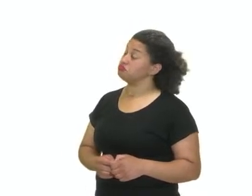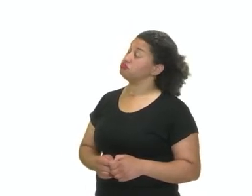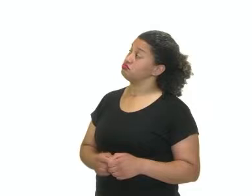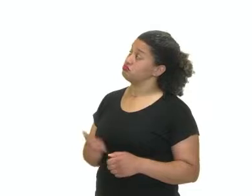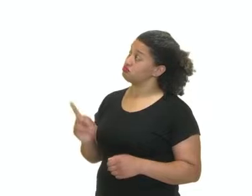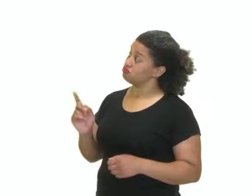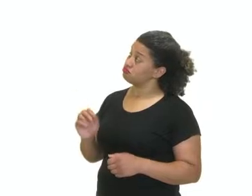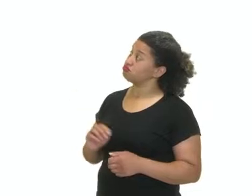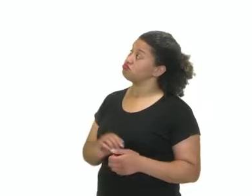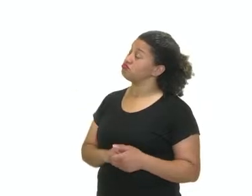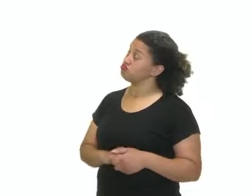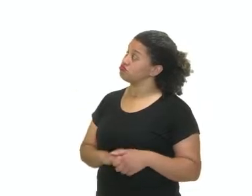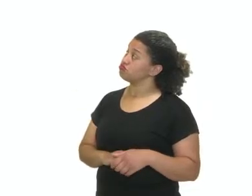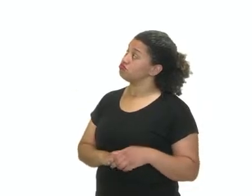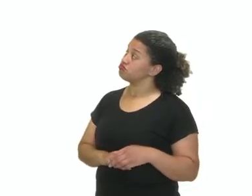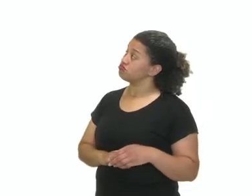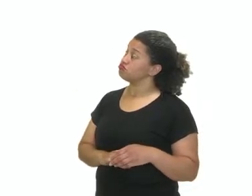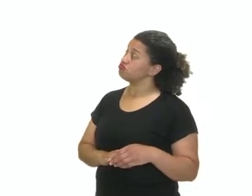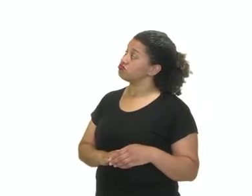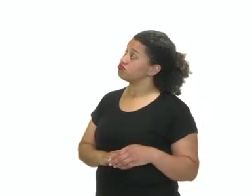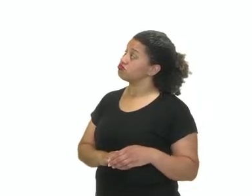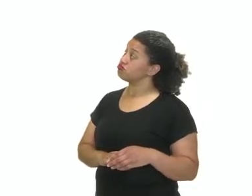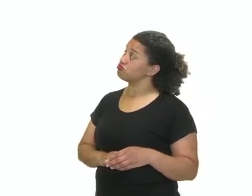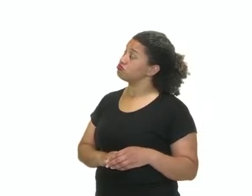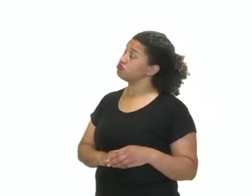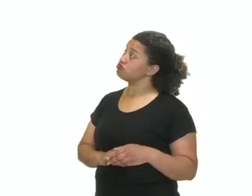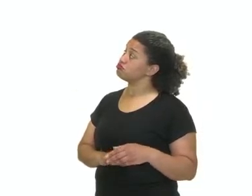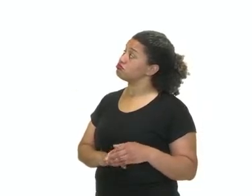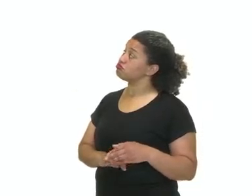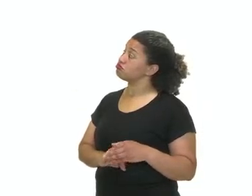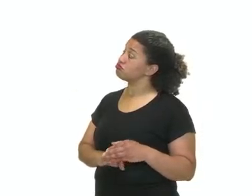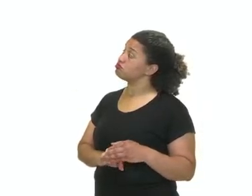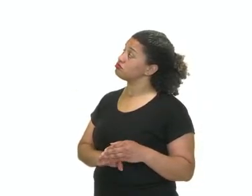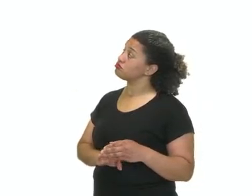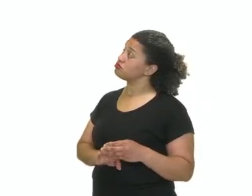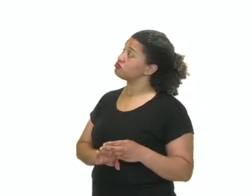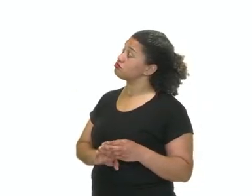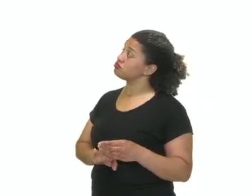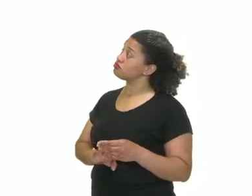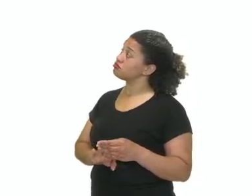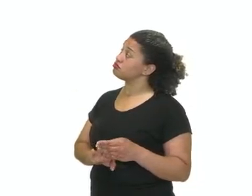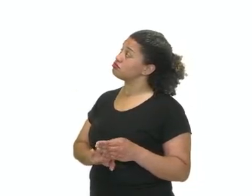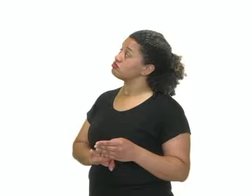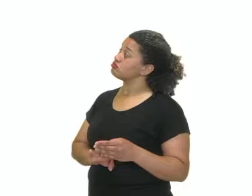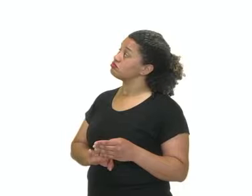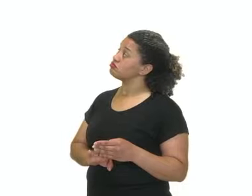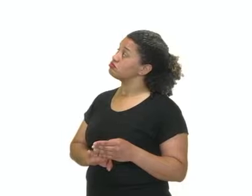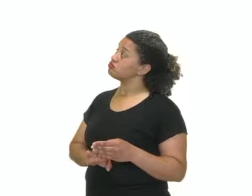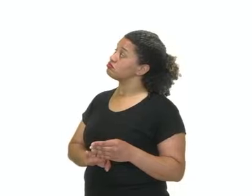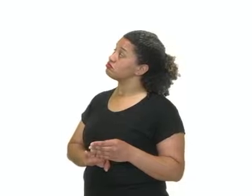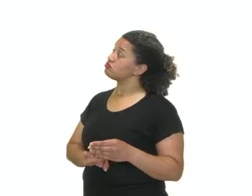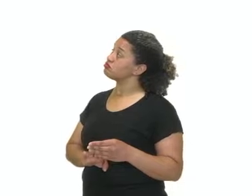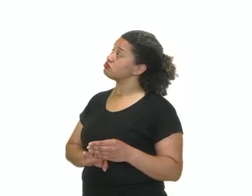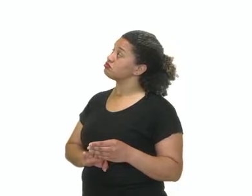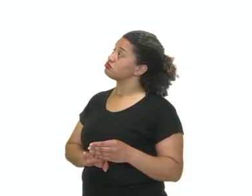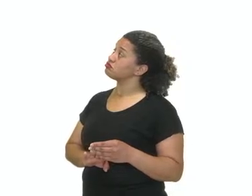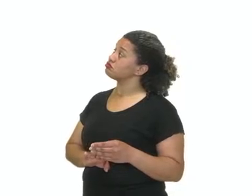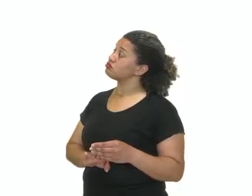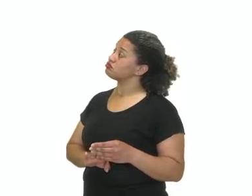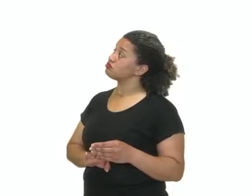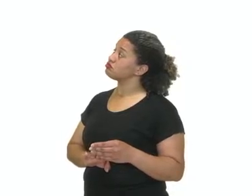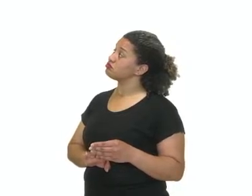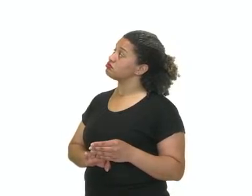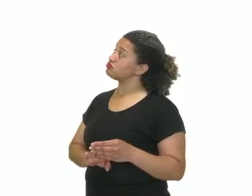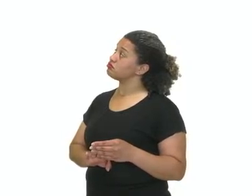preparativos e podia descrever perfeitamente o módulo lunar. Sabia de cor o nome dos astronautas e discutia sobre as possibilidades de o homem chegar